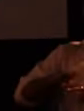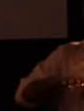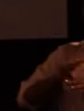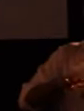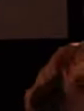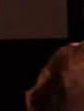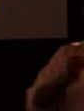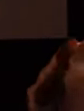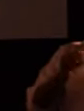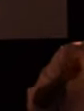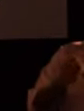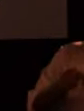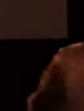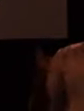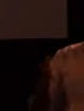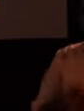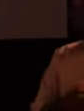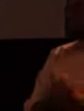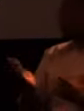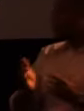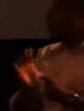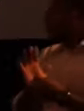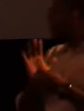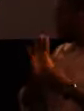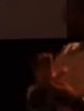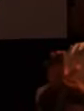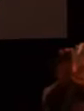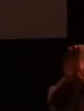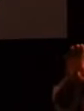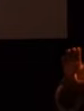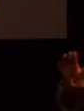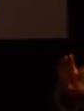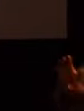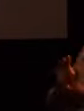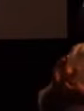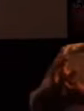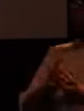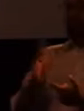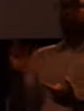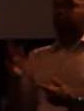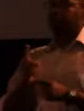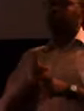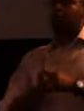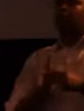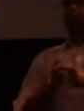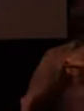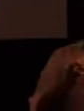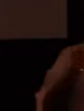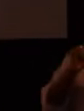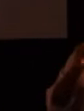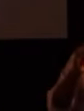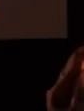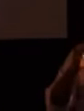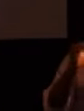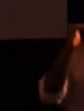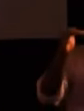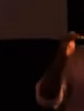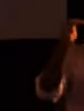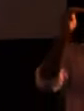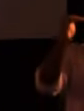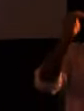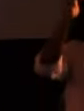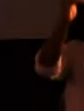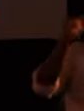pouquinho. Essas formulazinhas que vocês estão vendo aqui é justamente porque quanto mais pavimento se coloca, mais isso entra